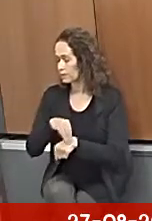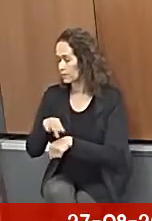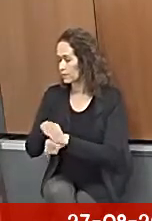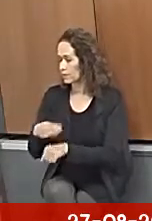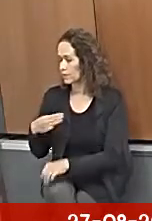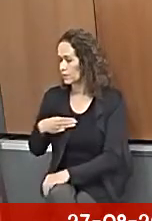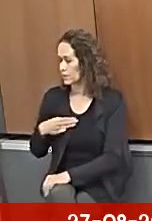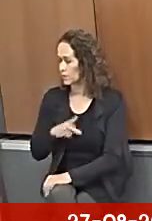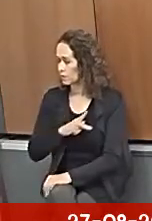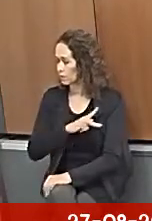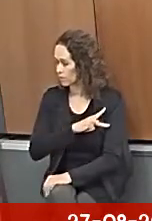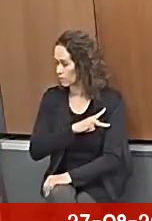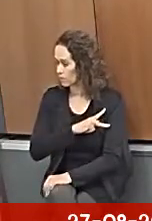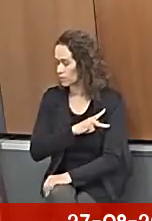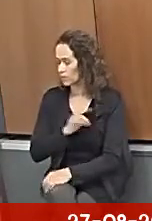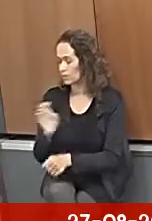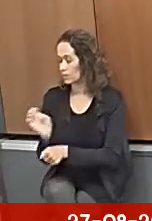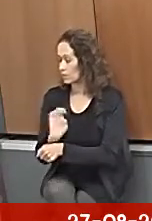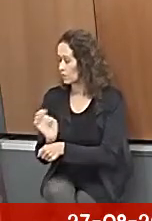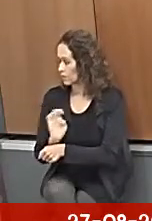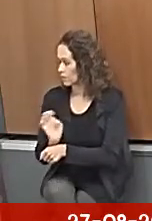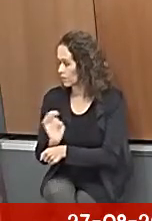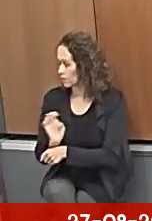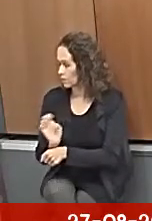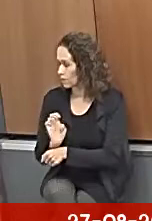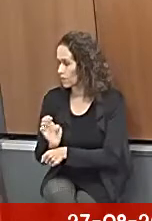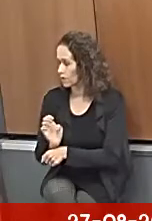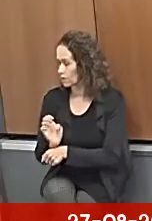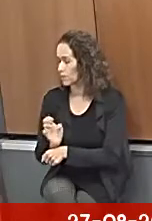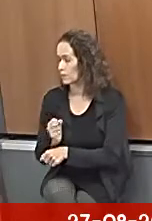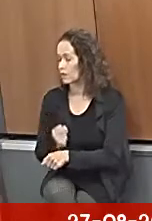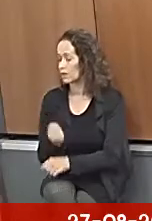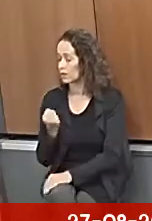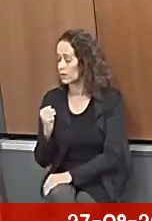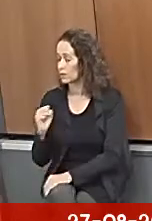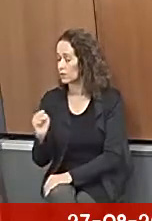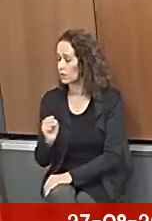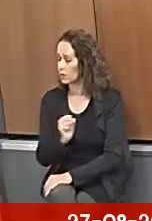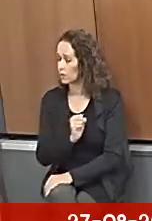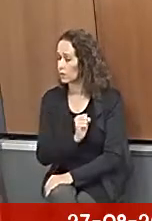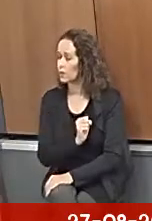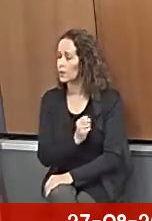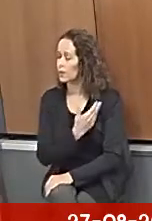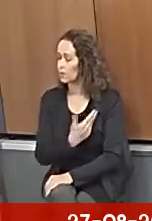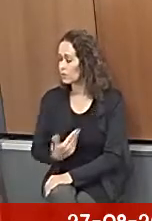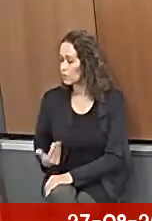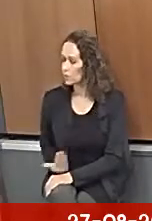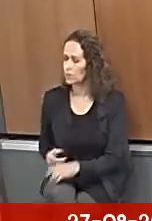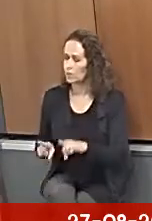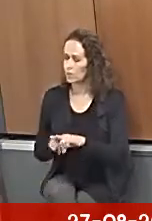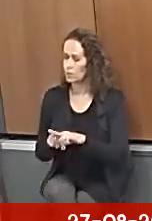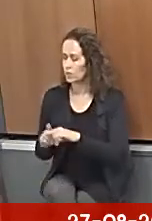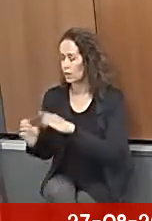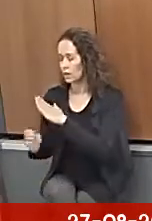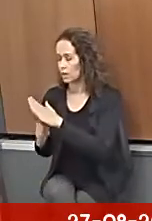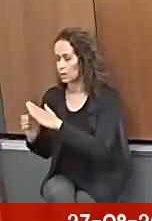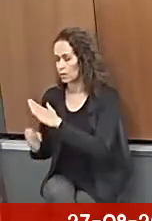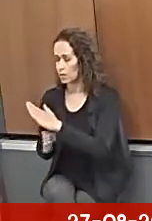ministério público do estado a defensoria pública do estado ea minas arena